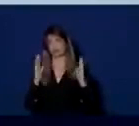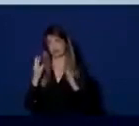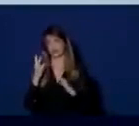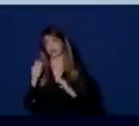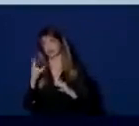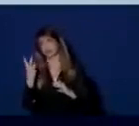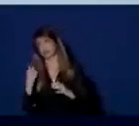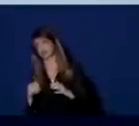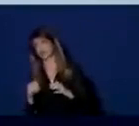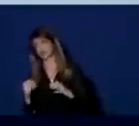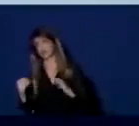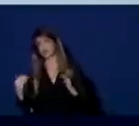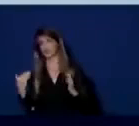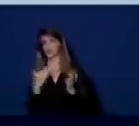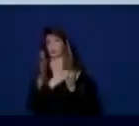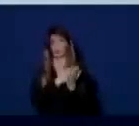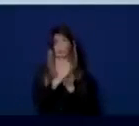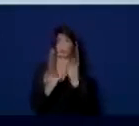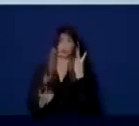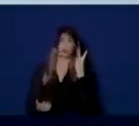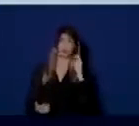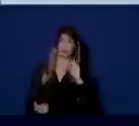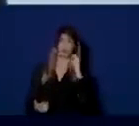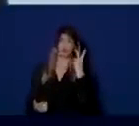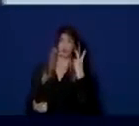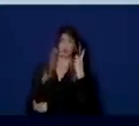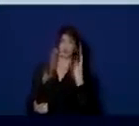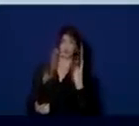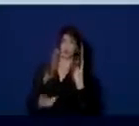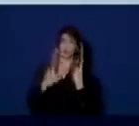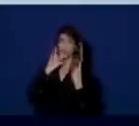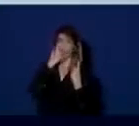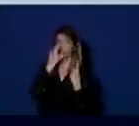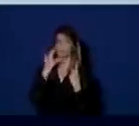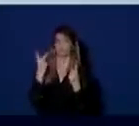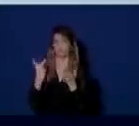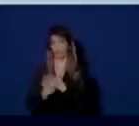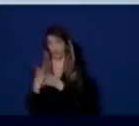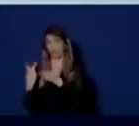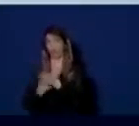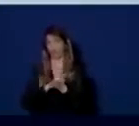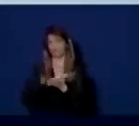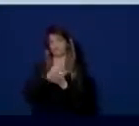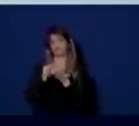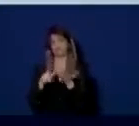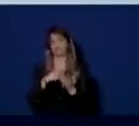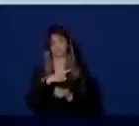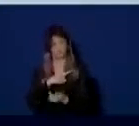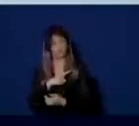2020, início de 2021. Acho que tiveram certos erros